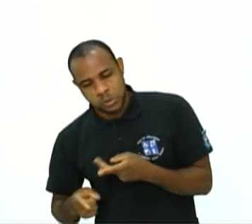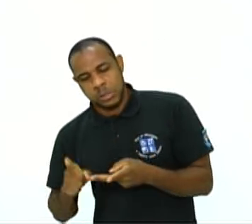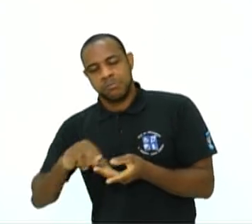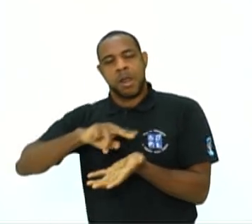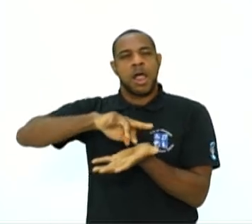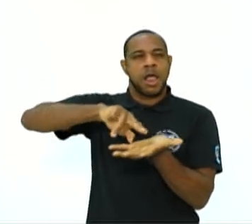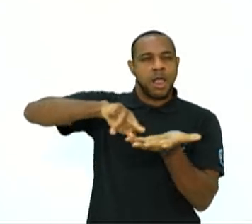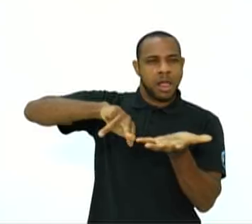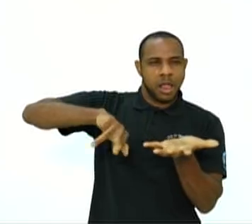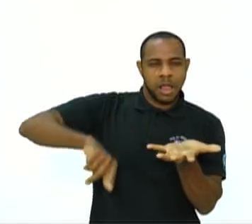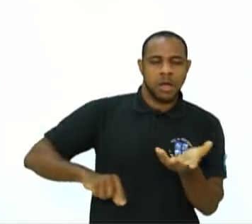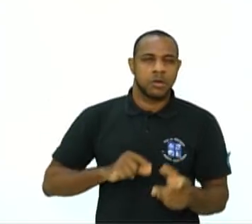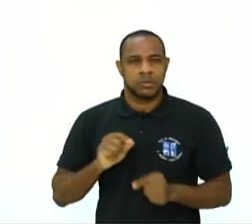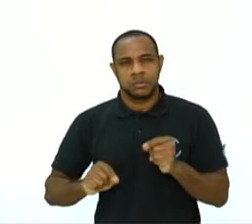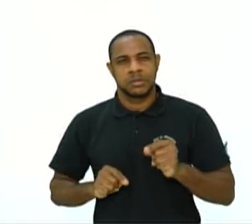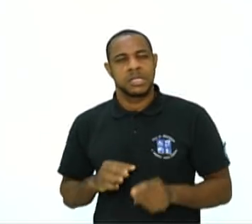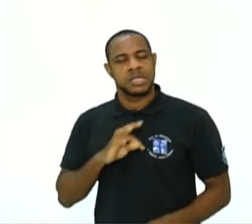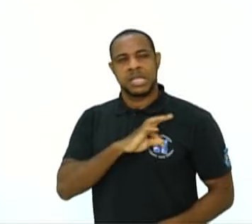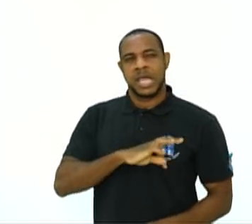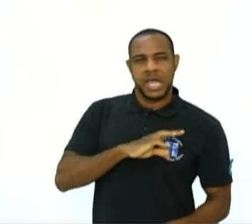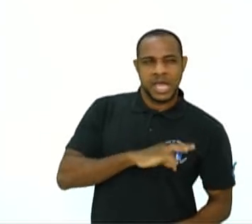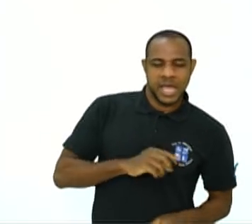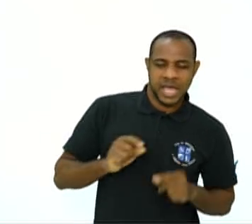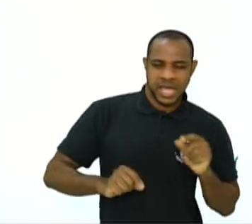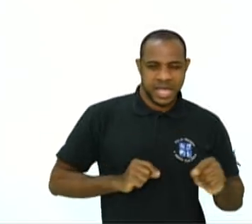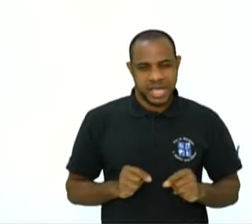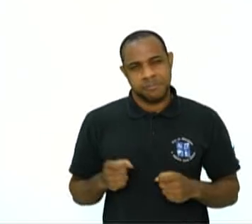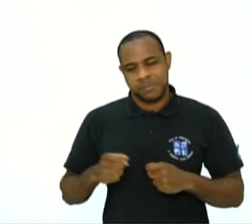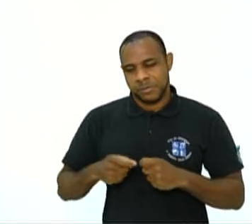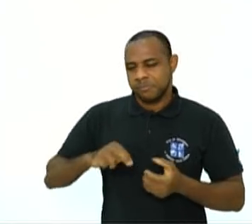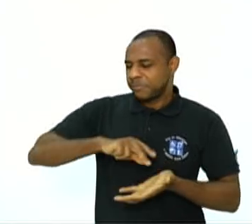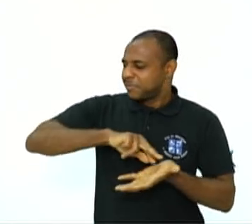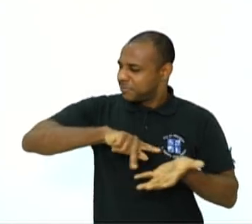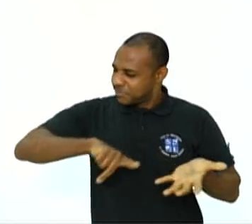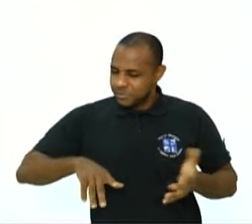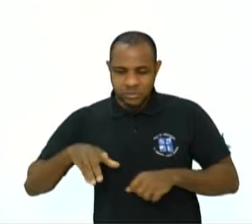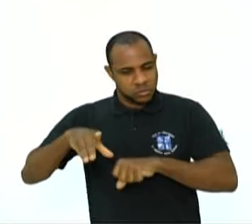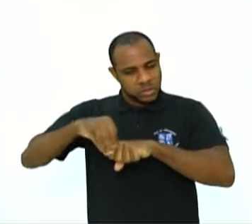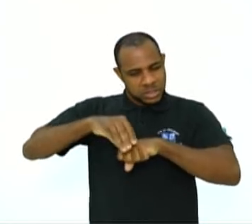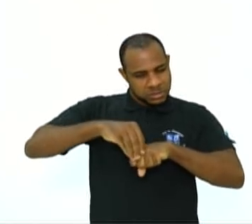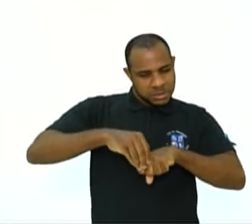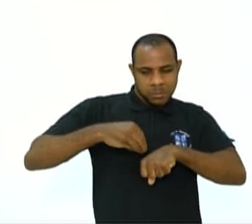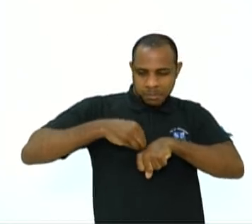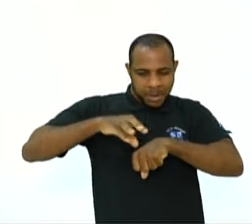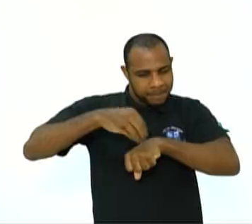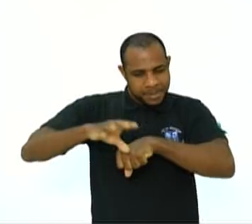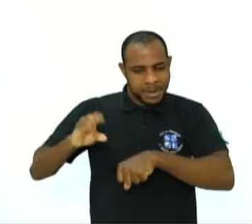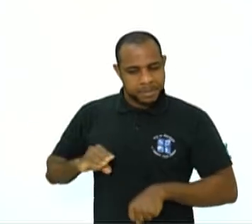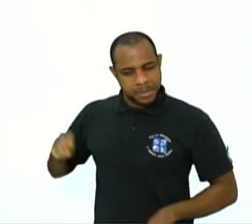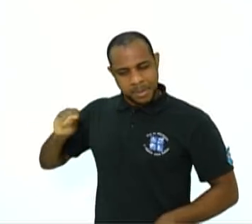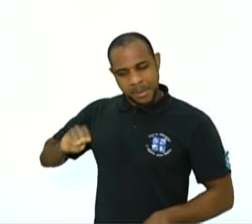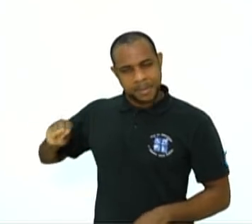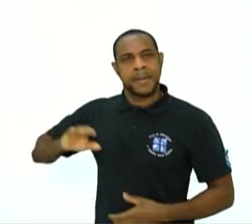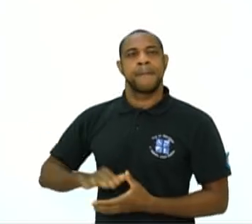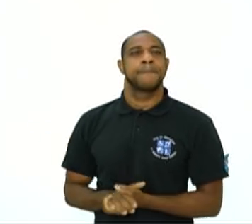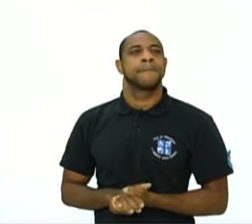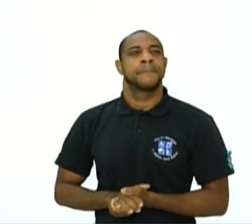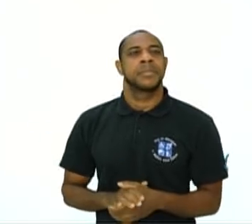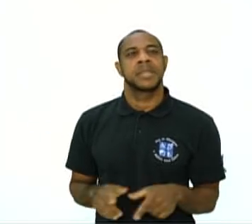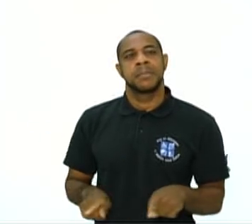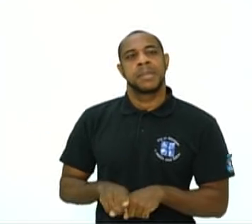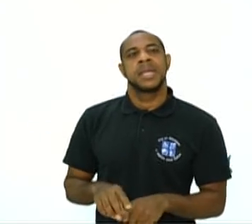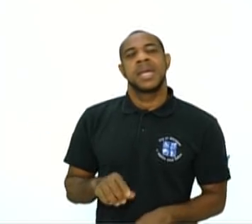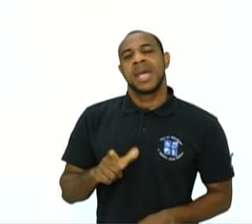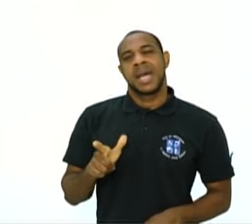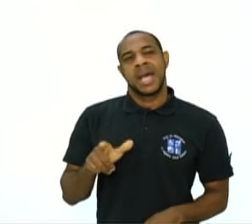os elementos, né? Seja técnicas, seja medicina, enfim, eles vão trazer os conhecimentos através da oralidade, tá bom? E a